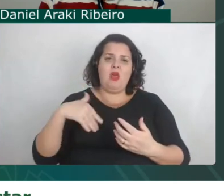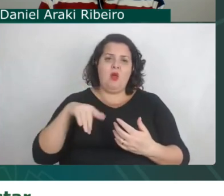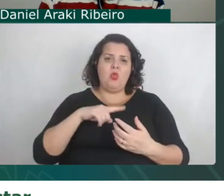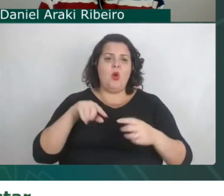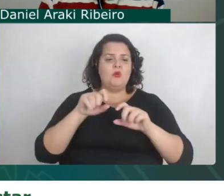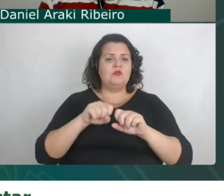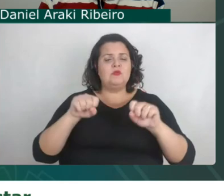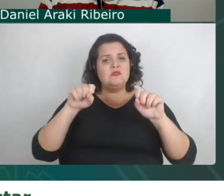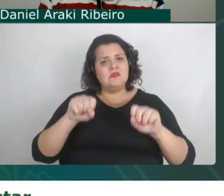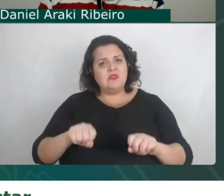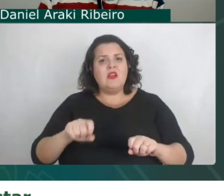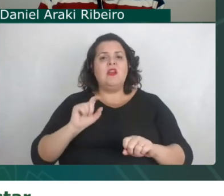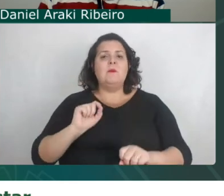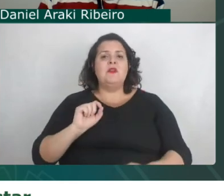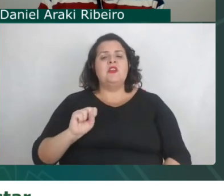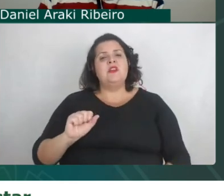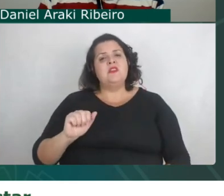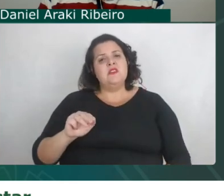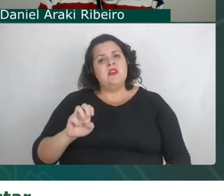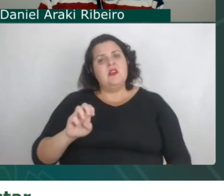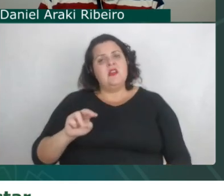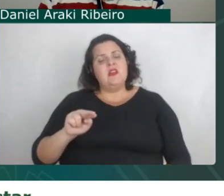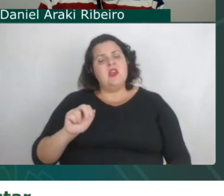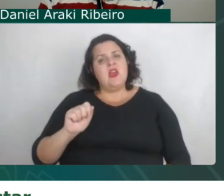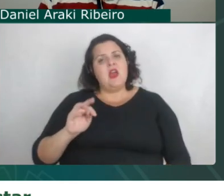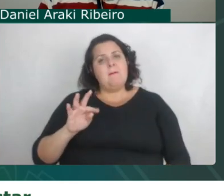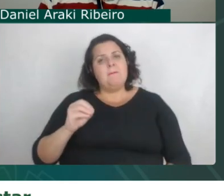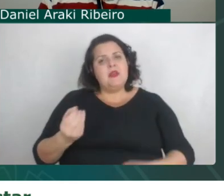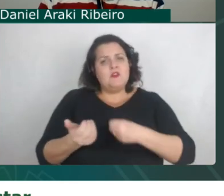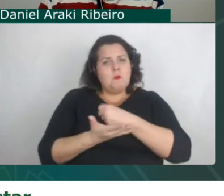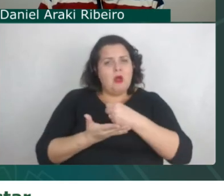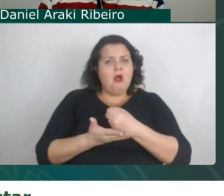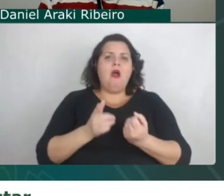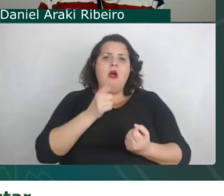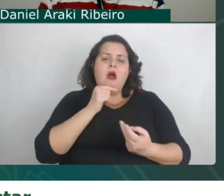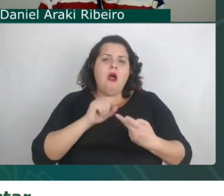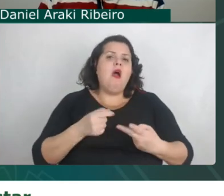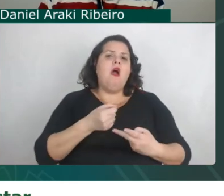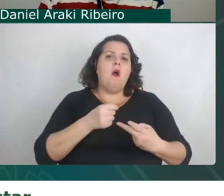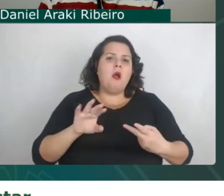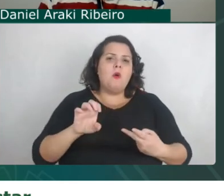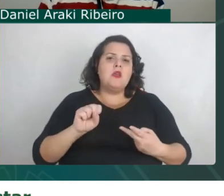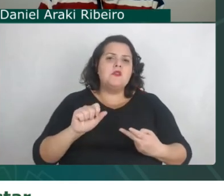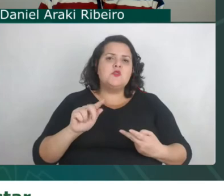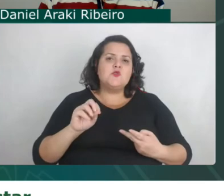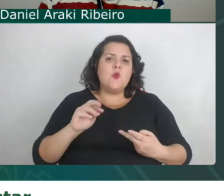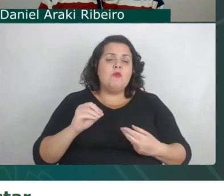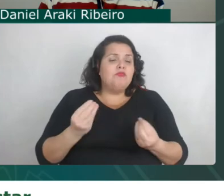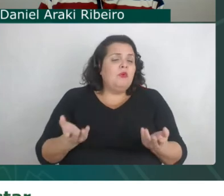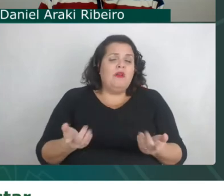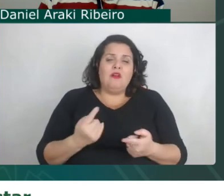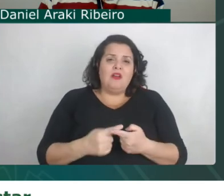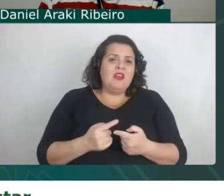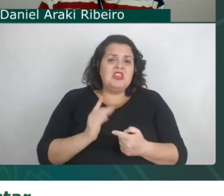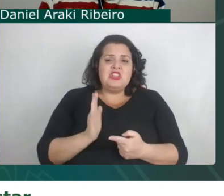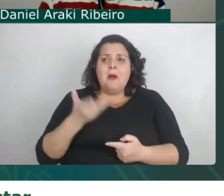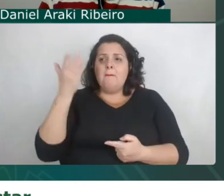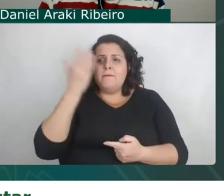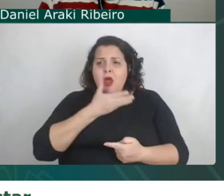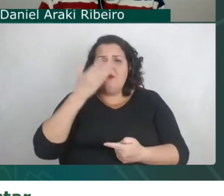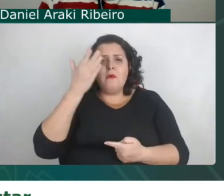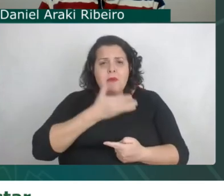dessa conscientização para uma melhora no sistema de saneamento básico, né? Se a gente já tem inúmeras evidências que isso tá,